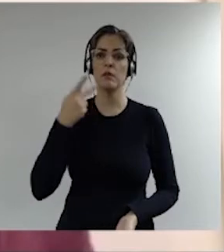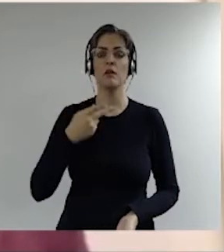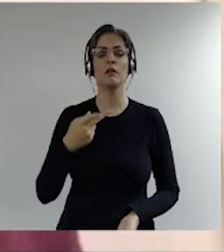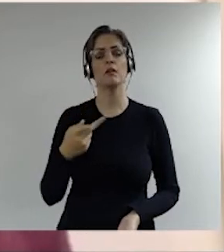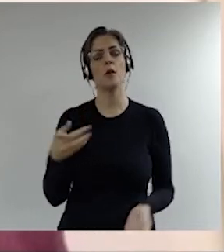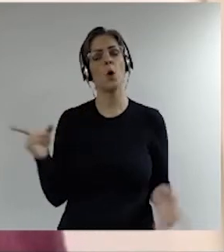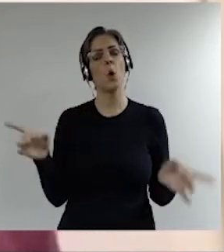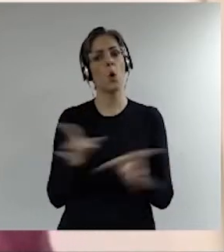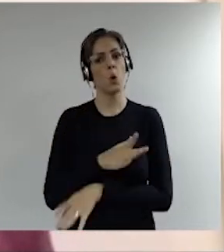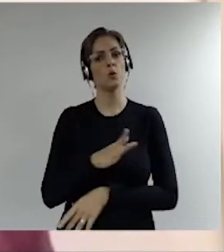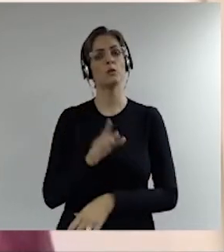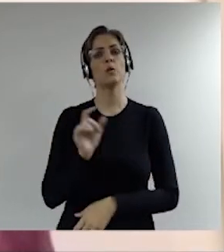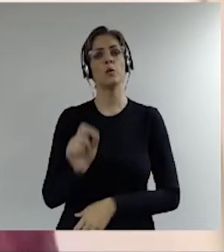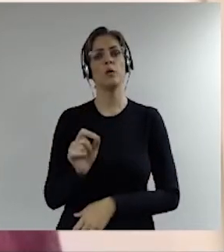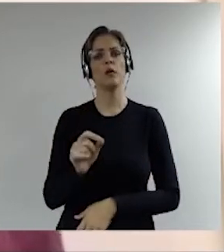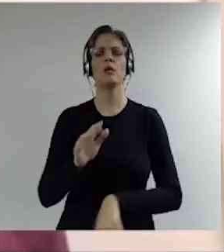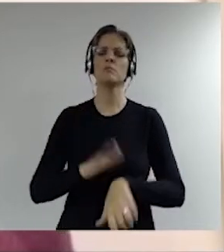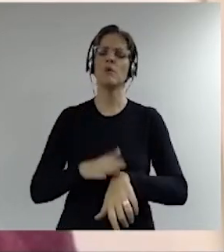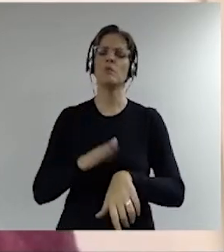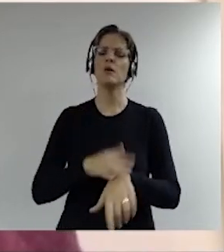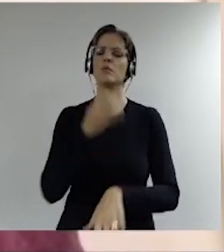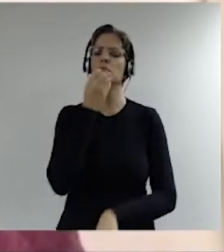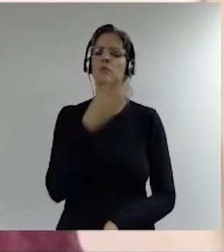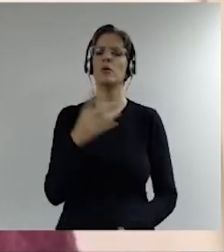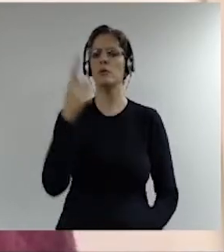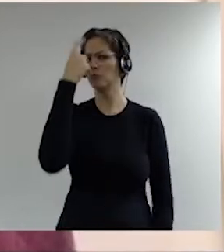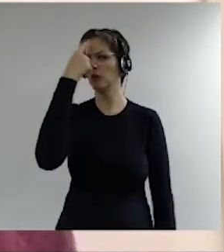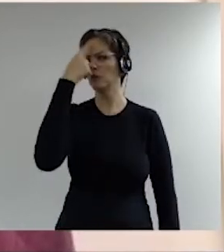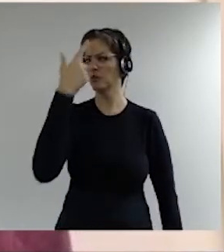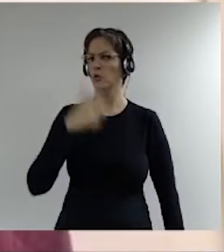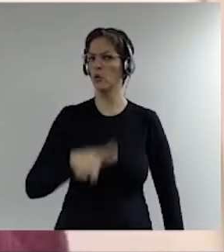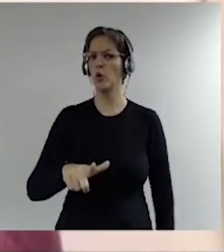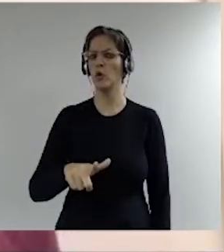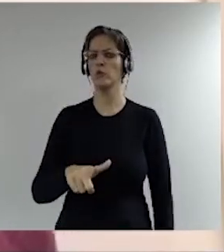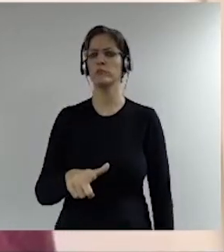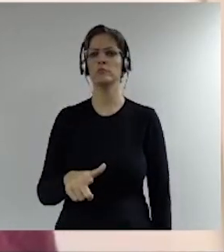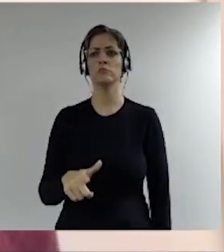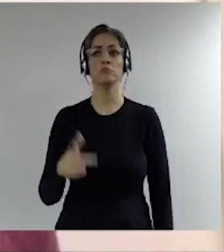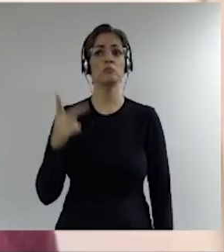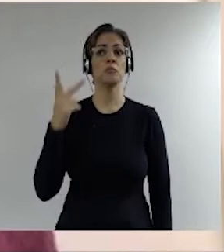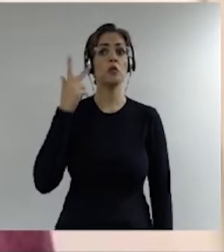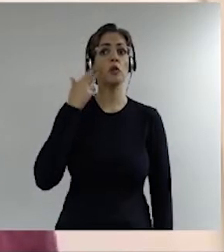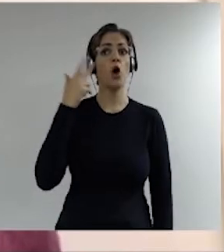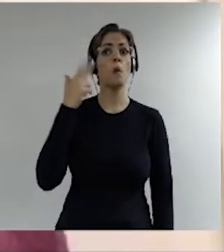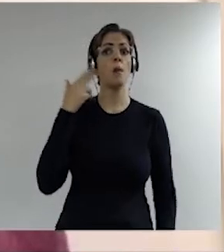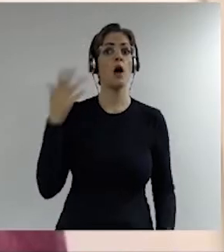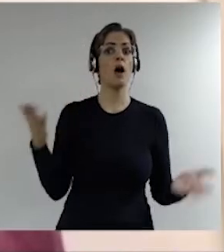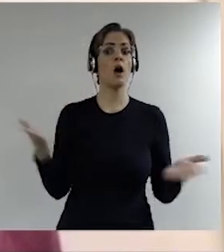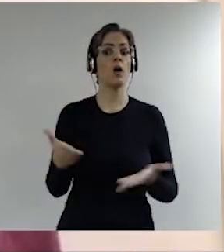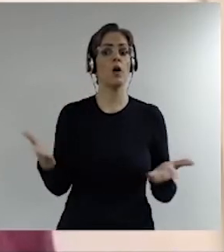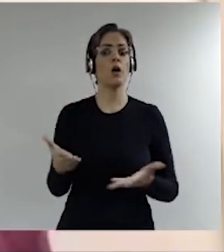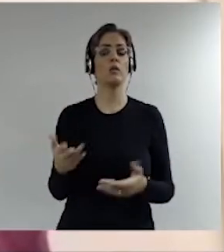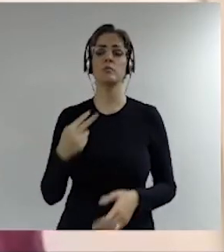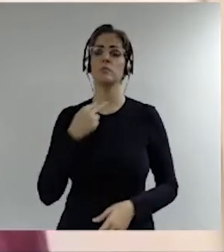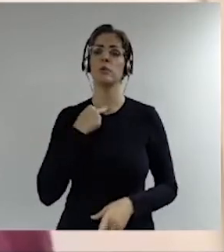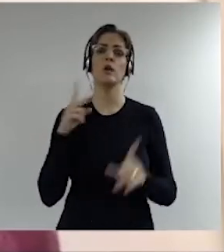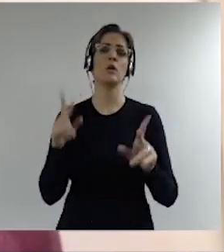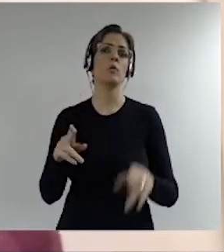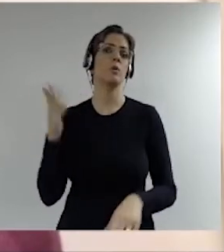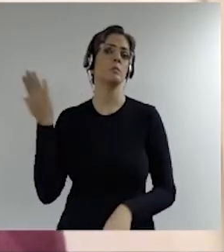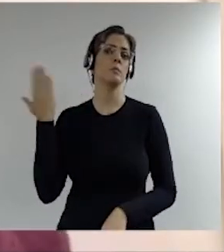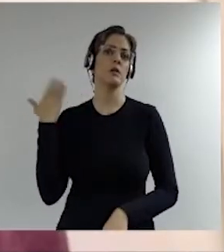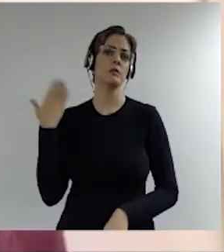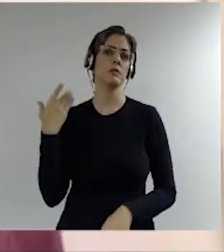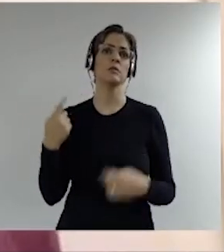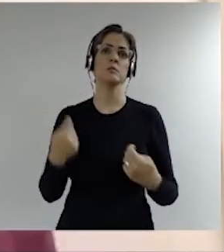é que esse é um bom momento para a gente repensar, né, que esse novo normal não deve ser igual ao velho normal. Nós precisamos de repensar a